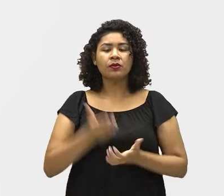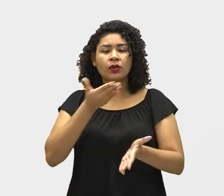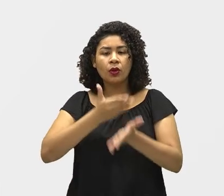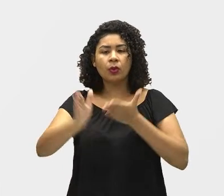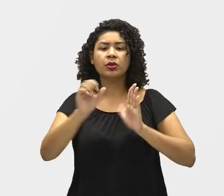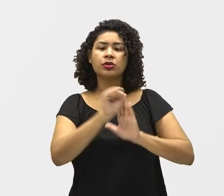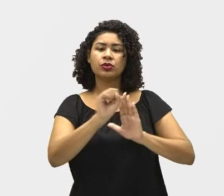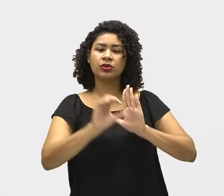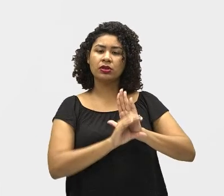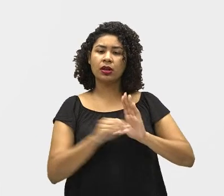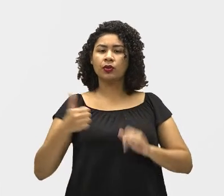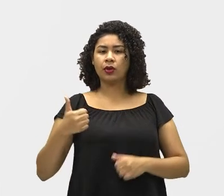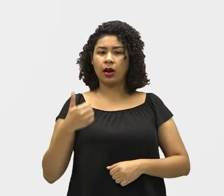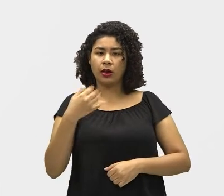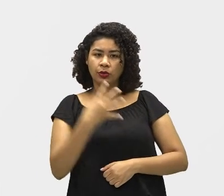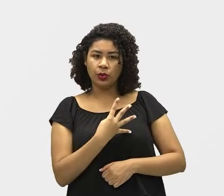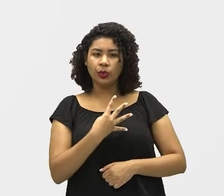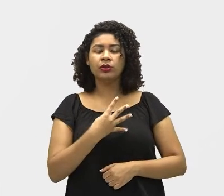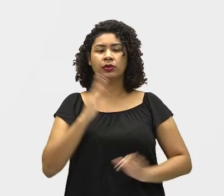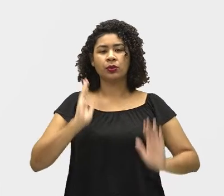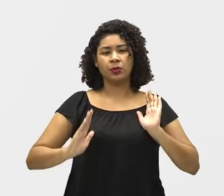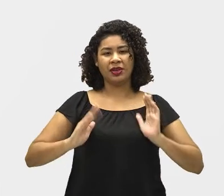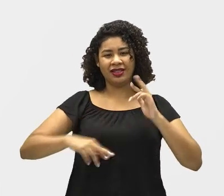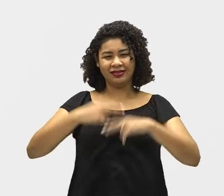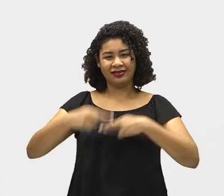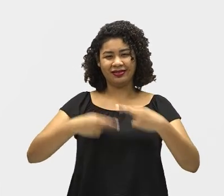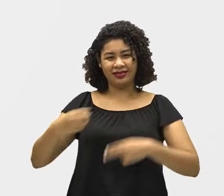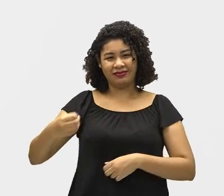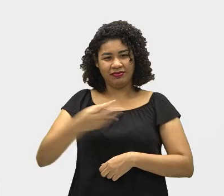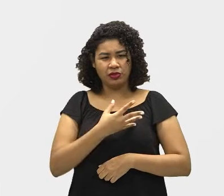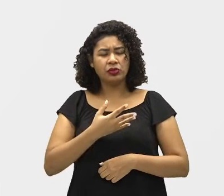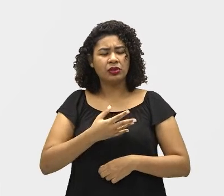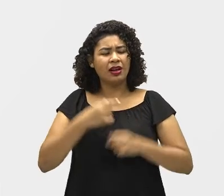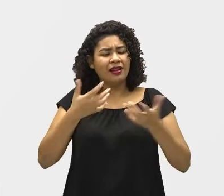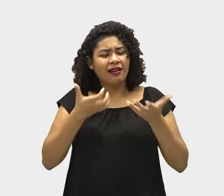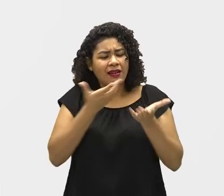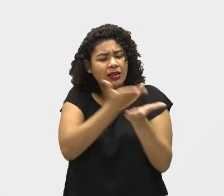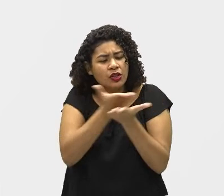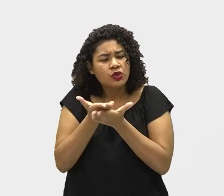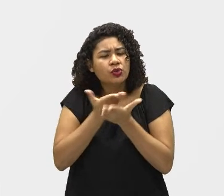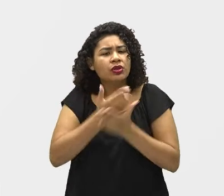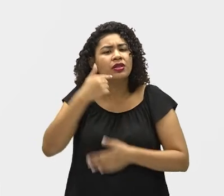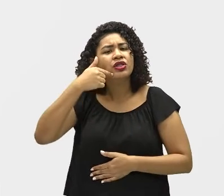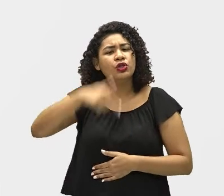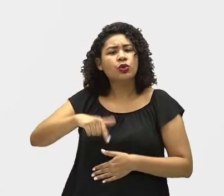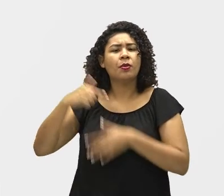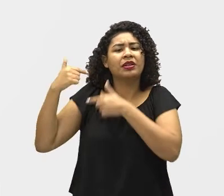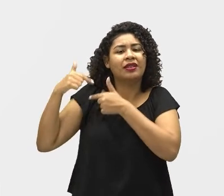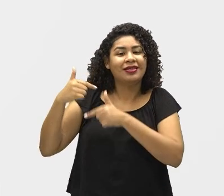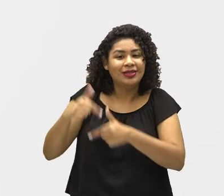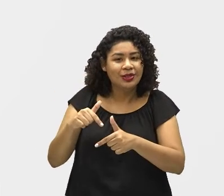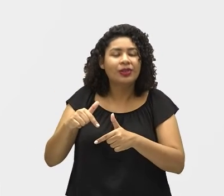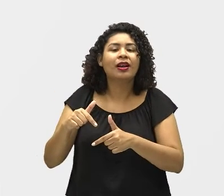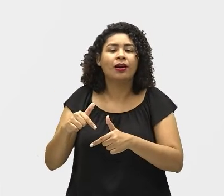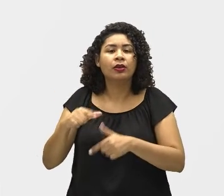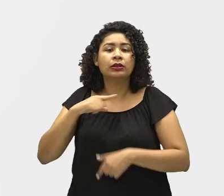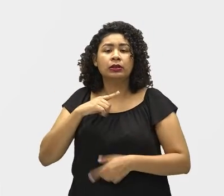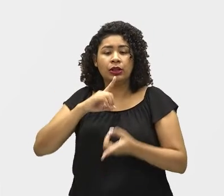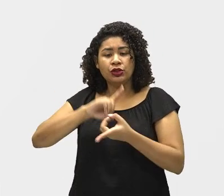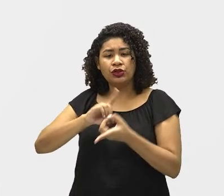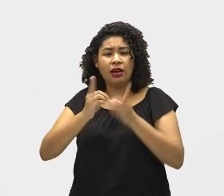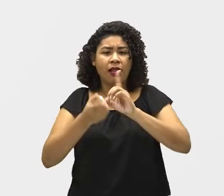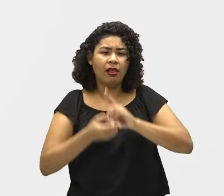ao mesmo tempo que os renascentistas se dedicavam ao estudo das línguas clássicas, diferentes dialetos davam origem às